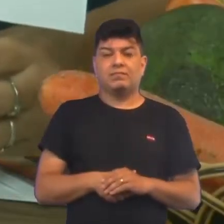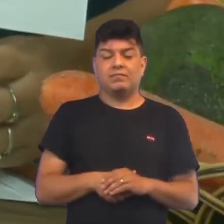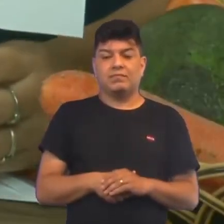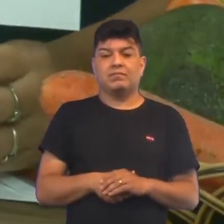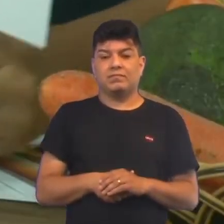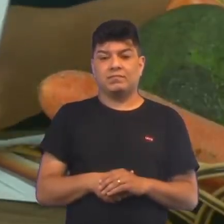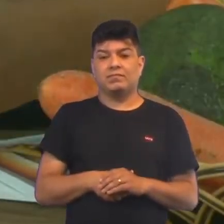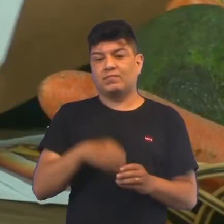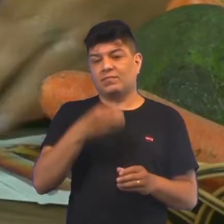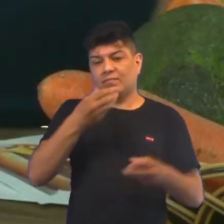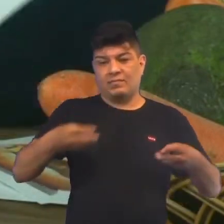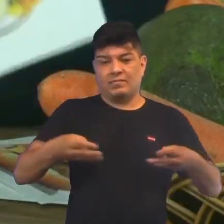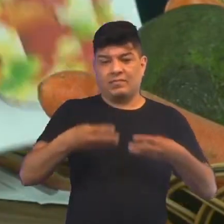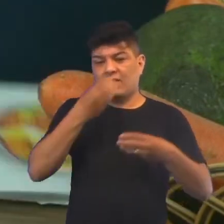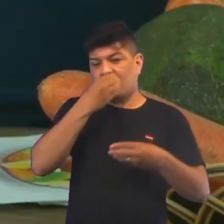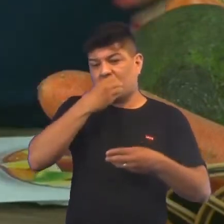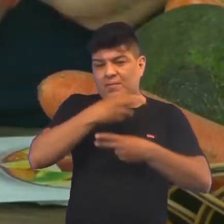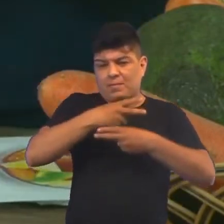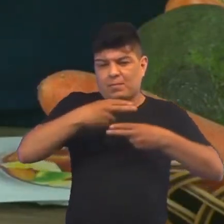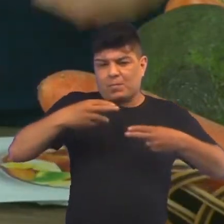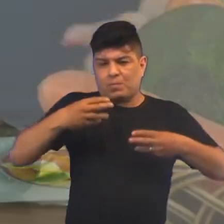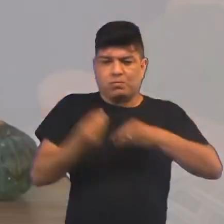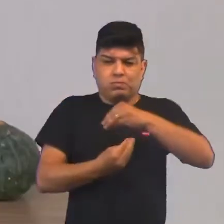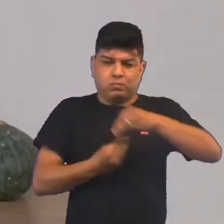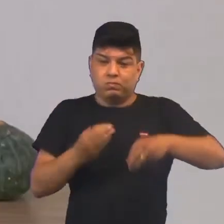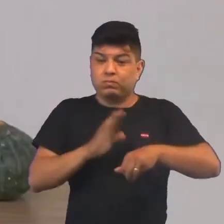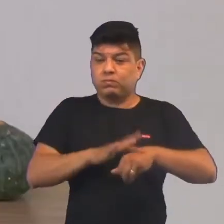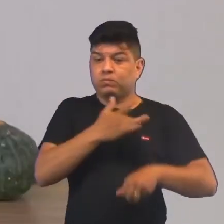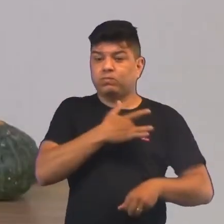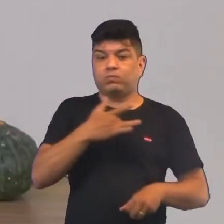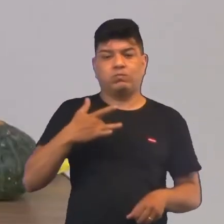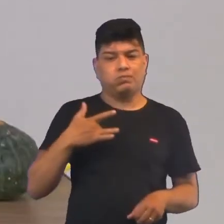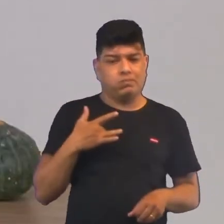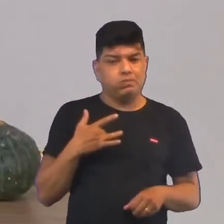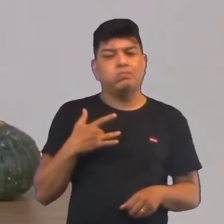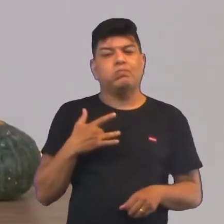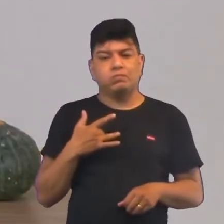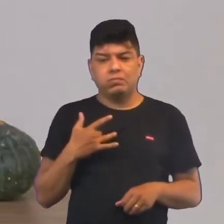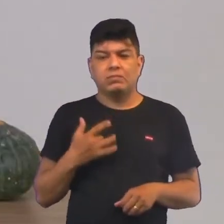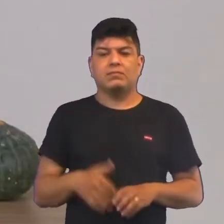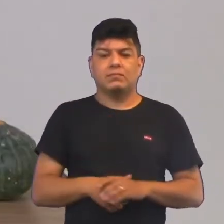Isso mesmo, a salada de fruta é mais saudável.